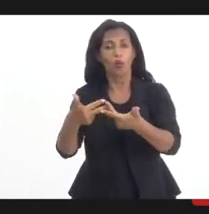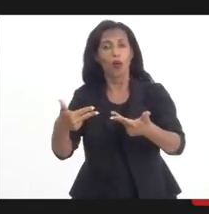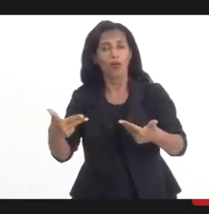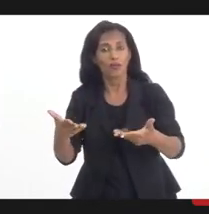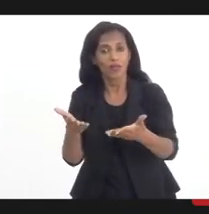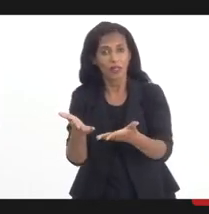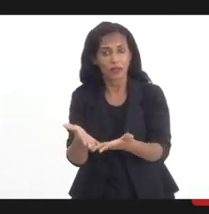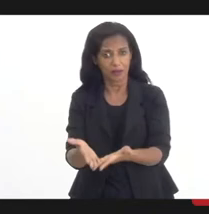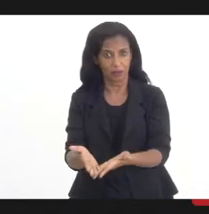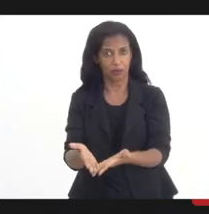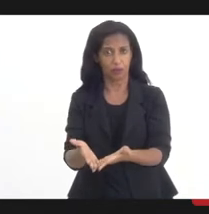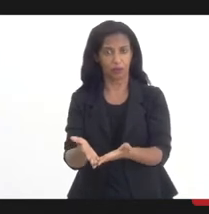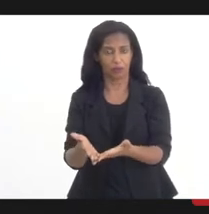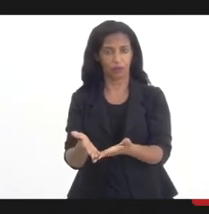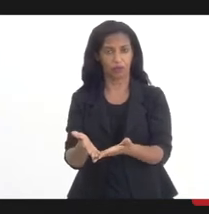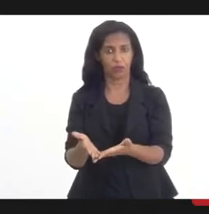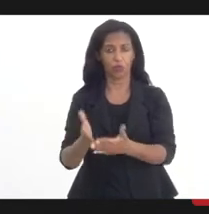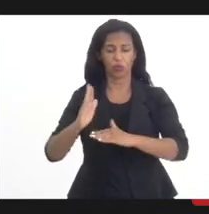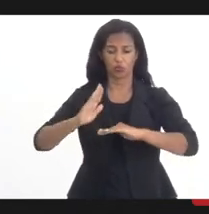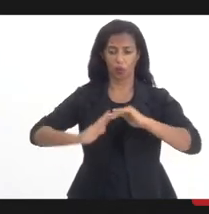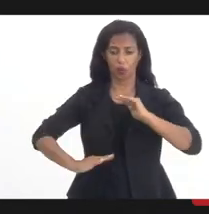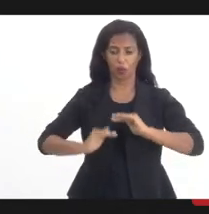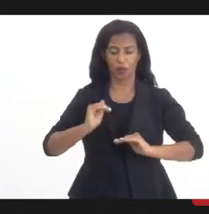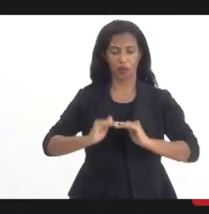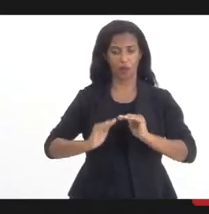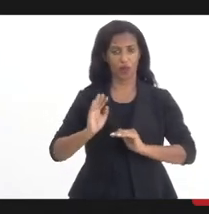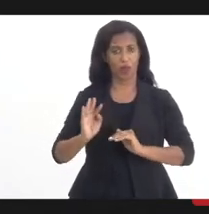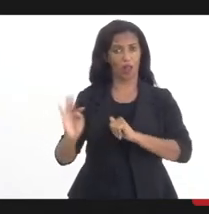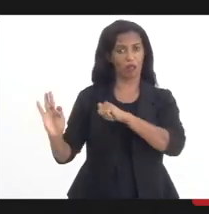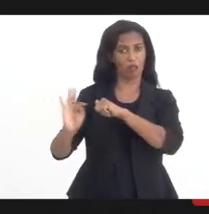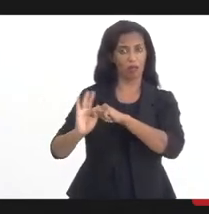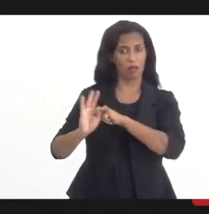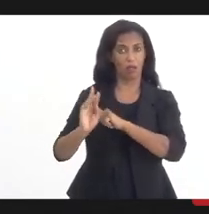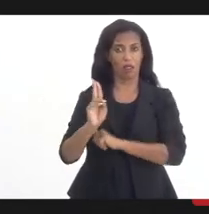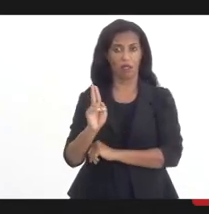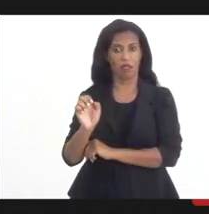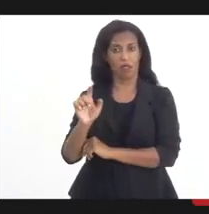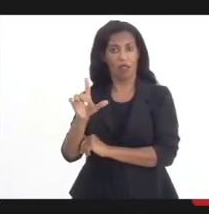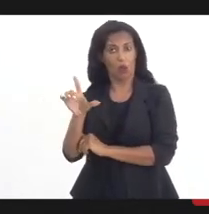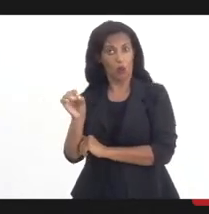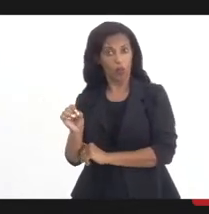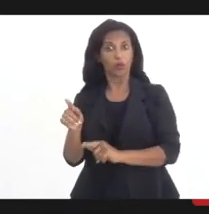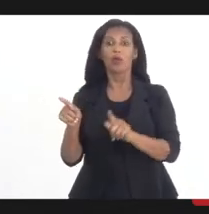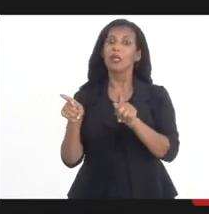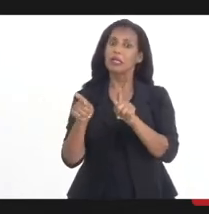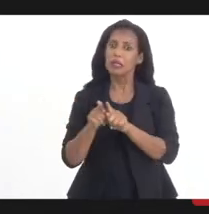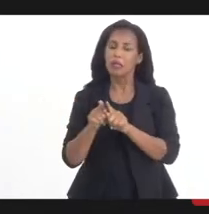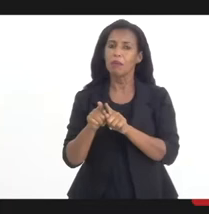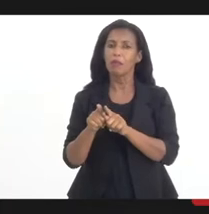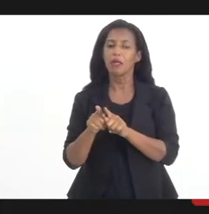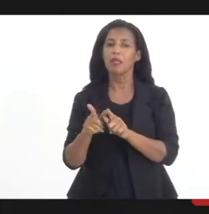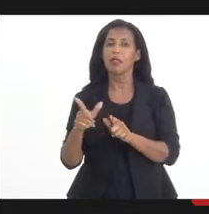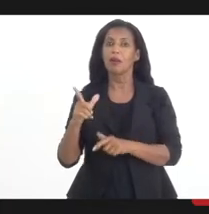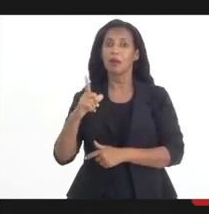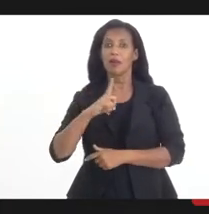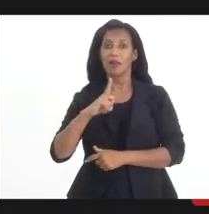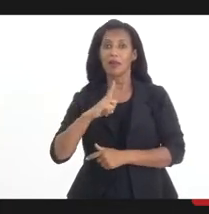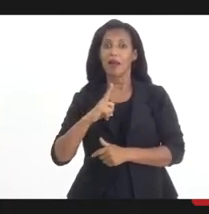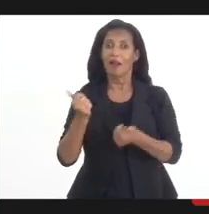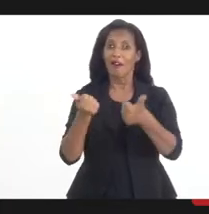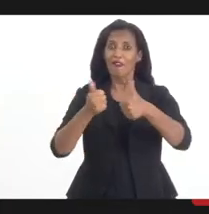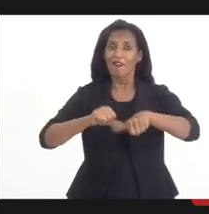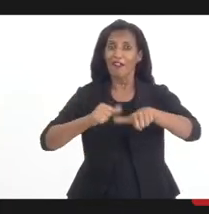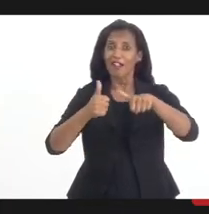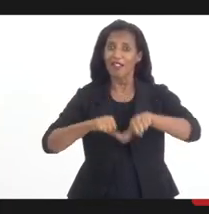qualificação do corpo docente, do corpo técnico da UESO, e também temos o mesmo diagnóstico sobre